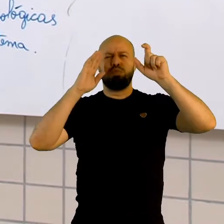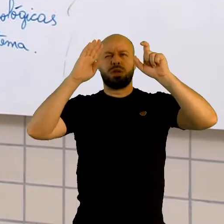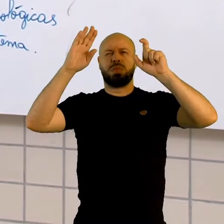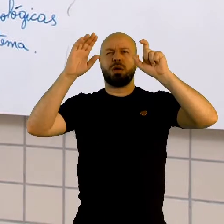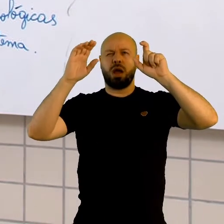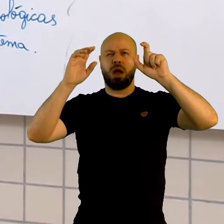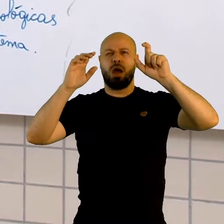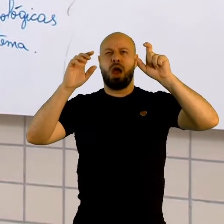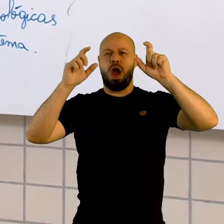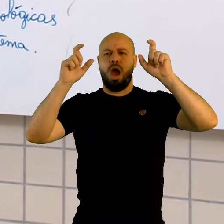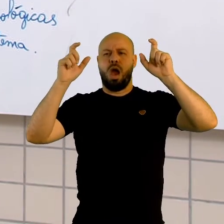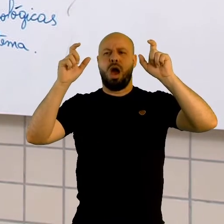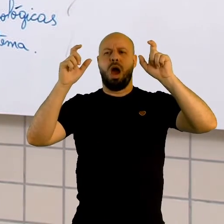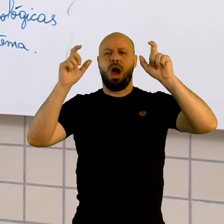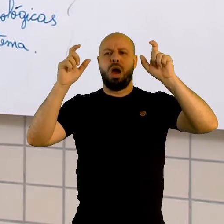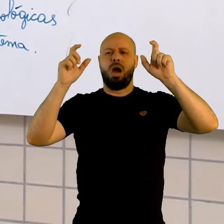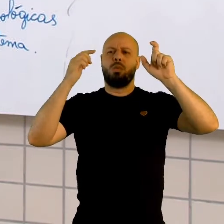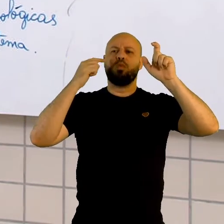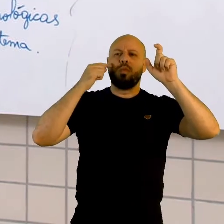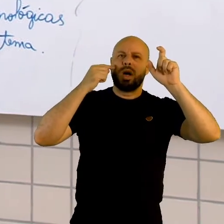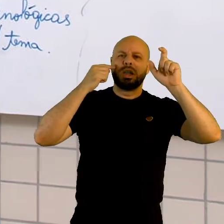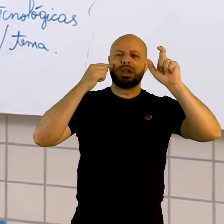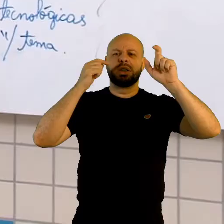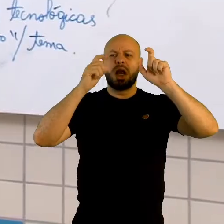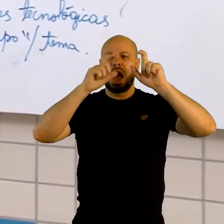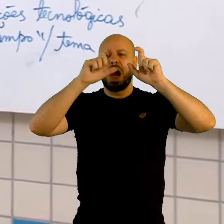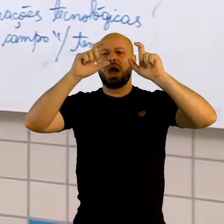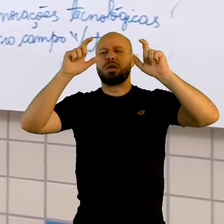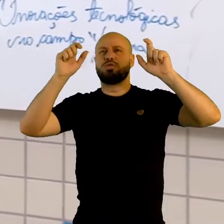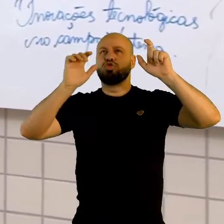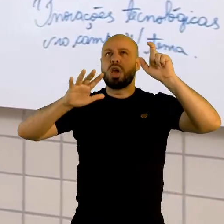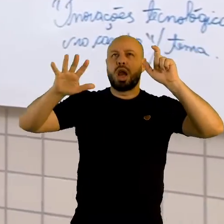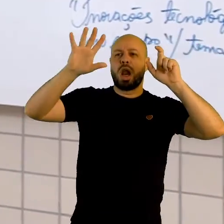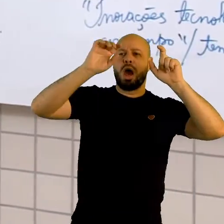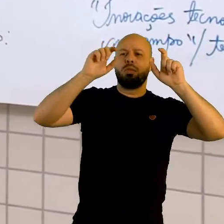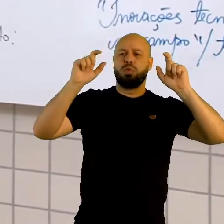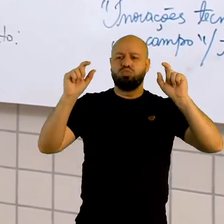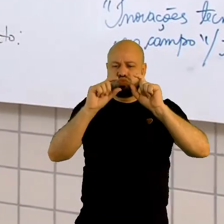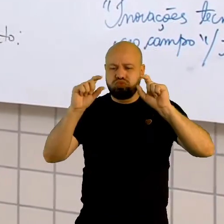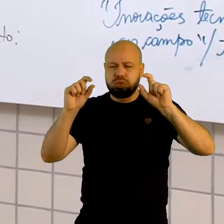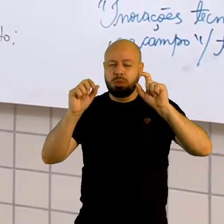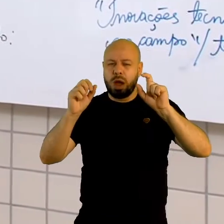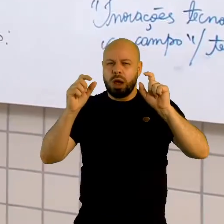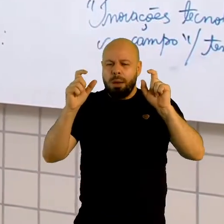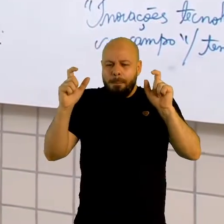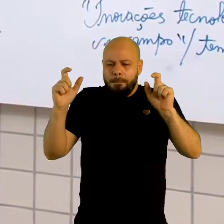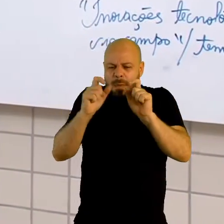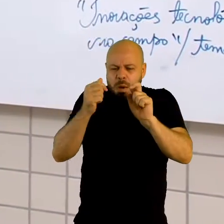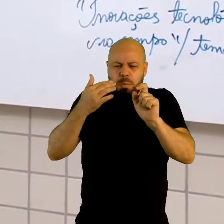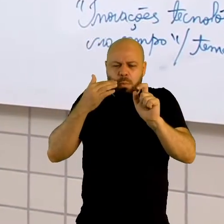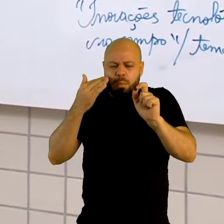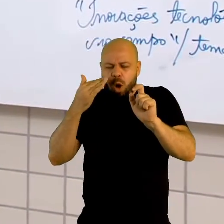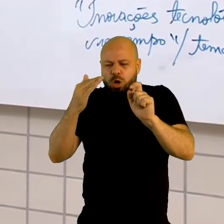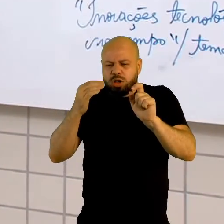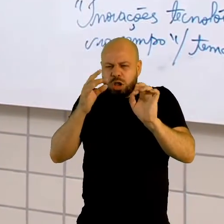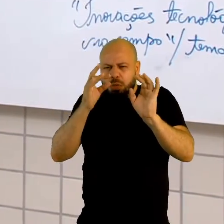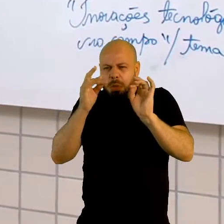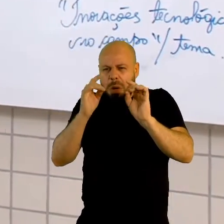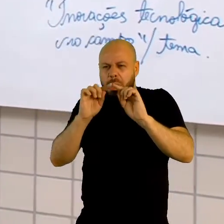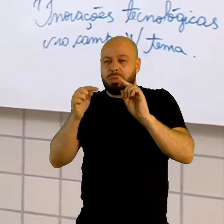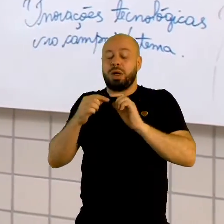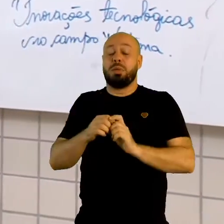título mais específico. Já a lead, o que é a lead? A lead é o primeiro parágrafo